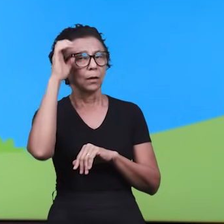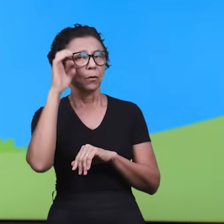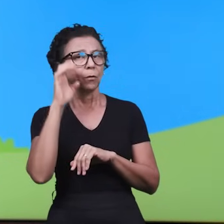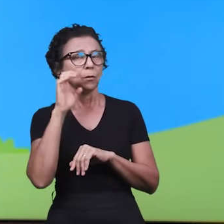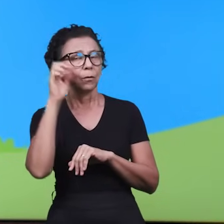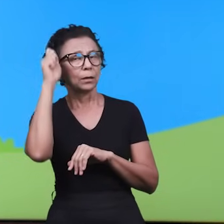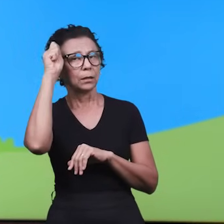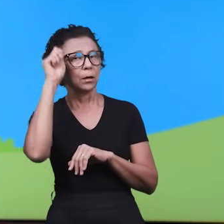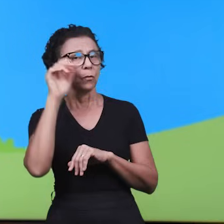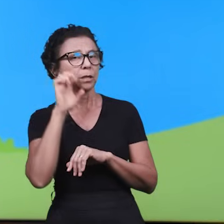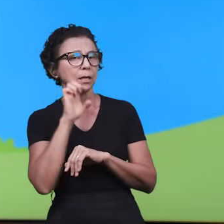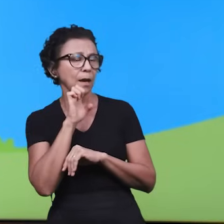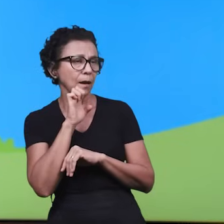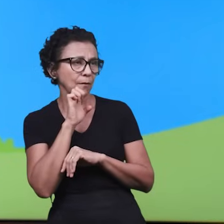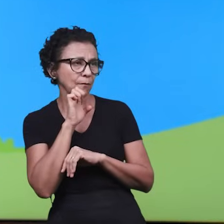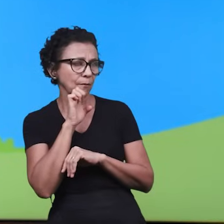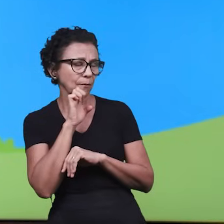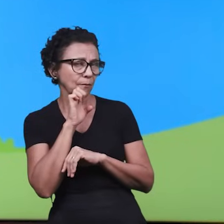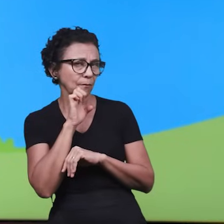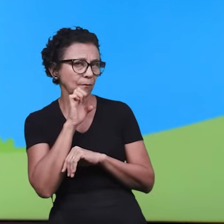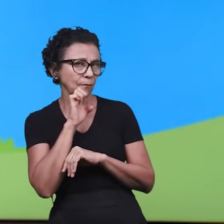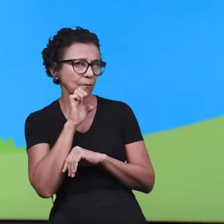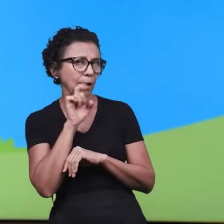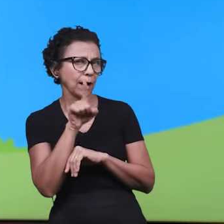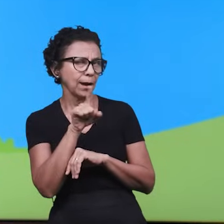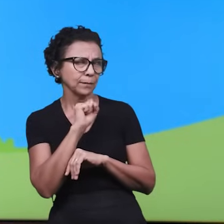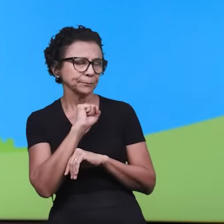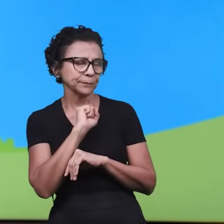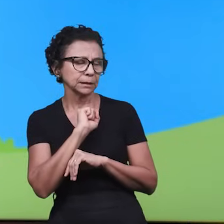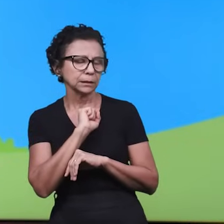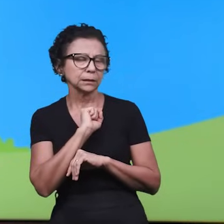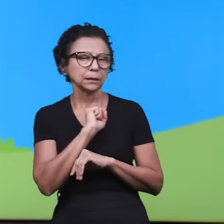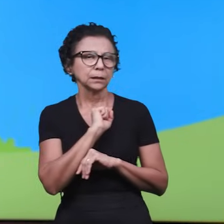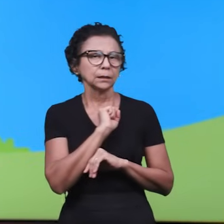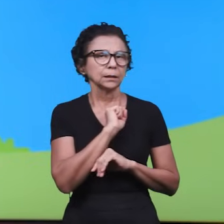inimigo agiu? Ele se aproximou de Eva com uma conversa que até